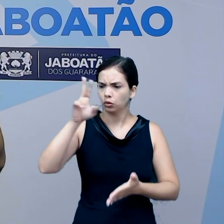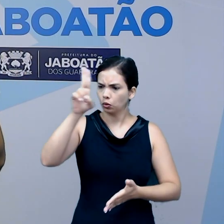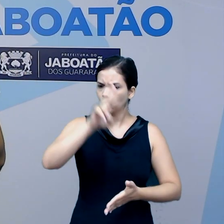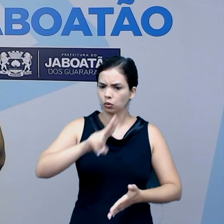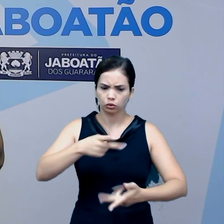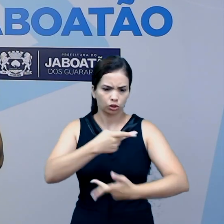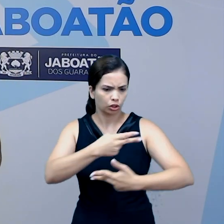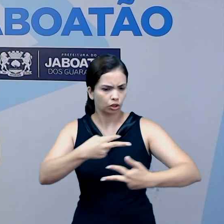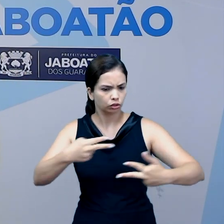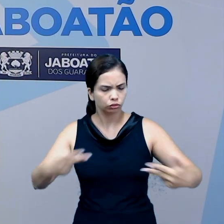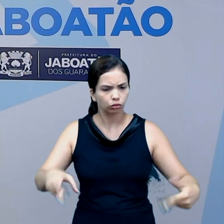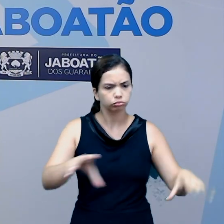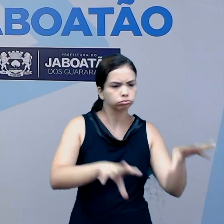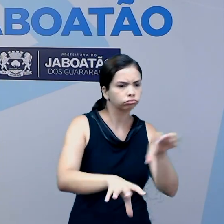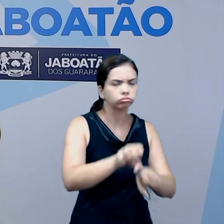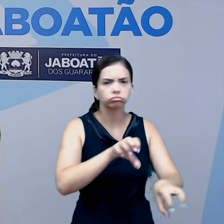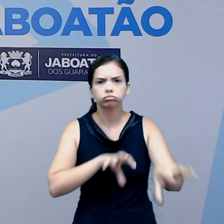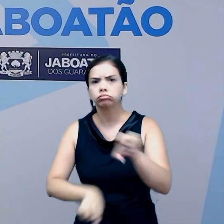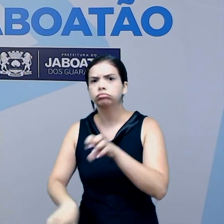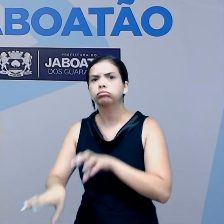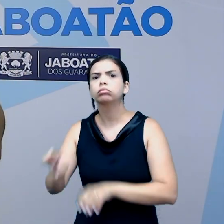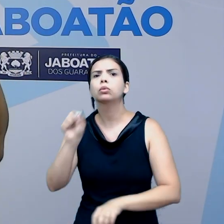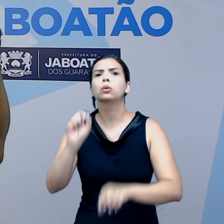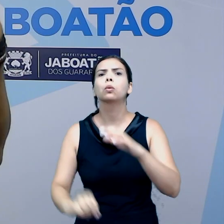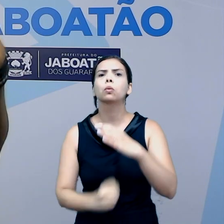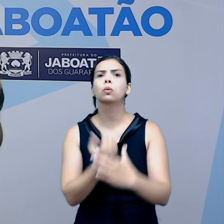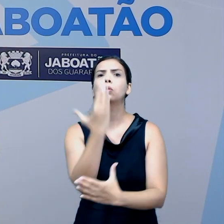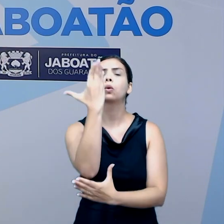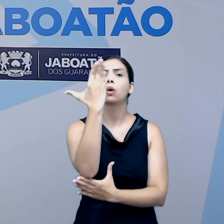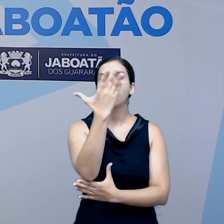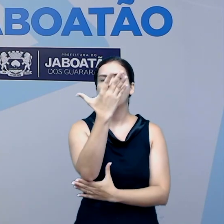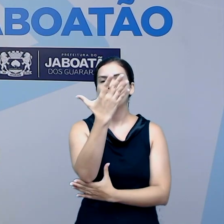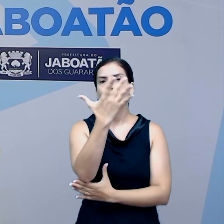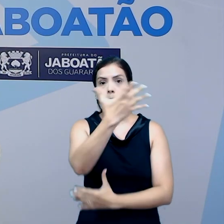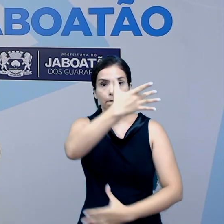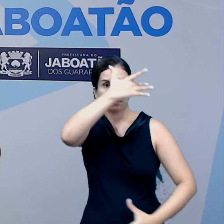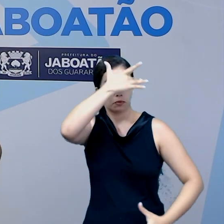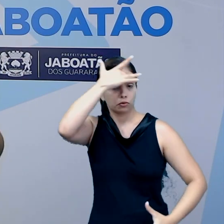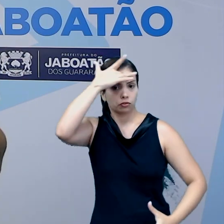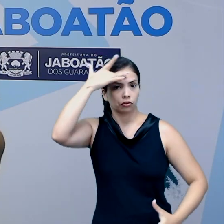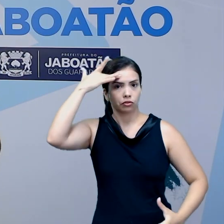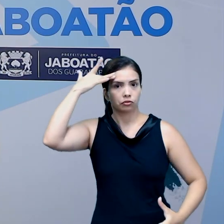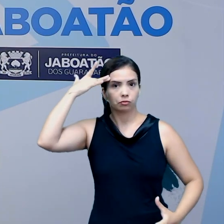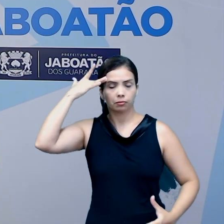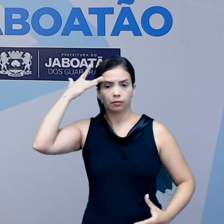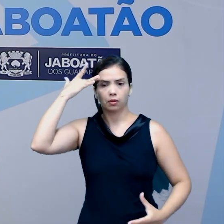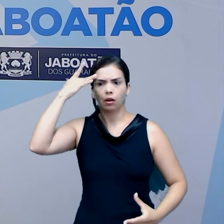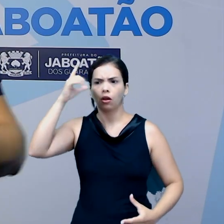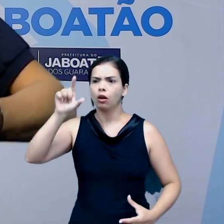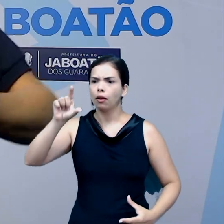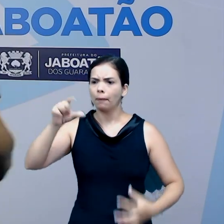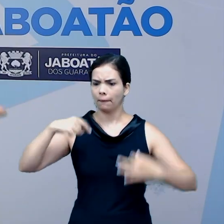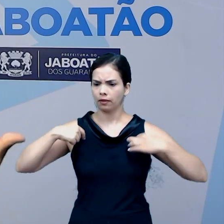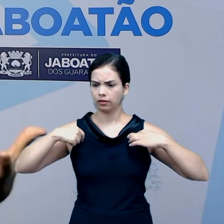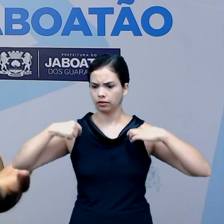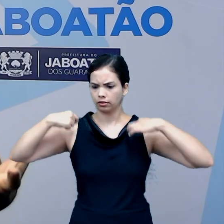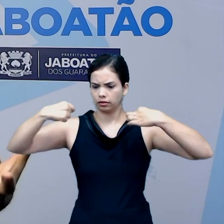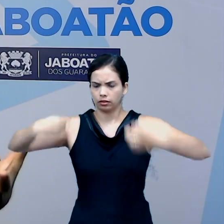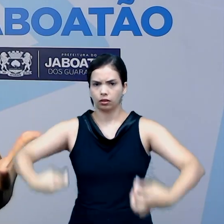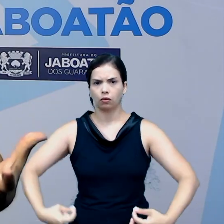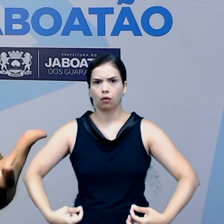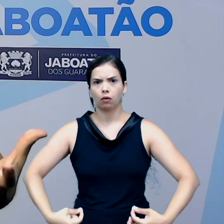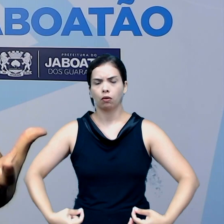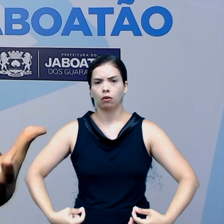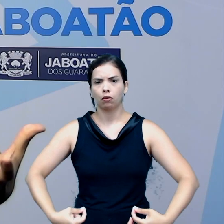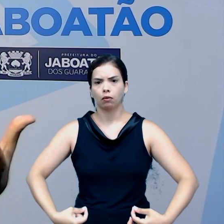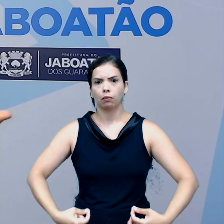e aí o que aconteceu houve quem dispense ela ela ficou despida resposta